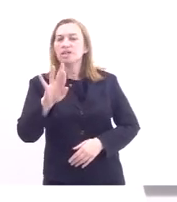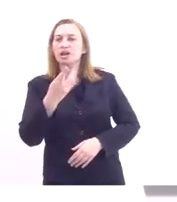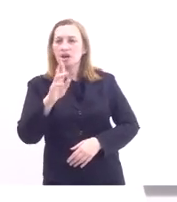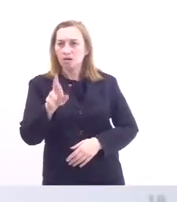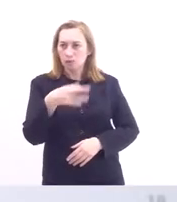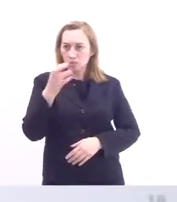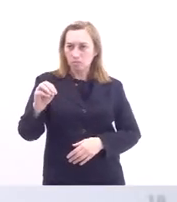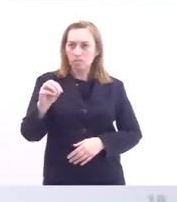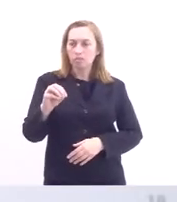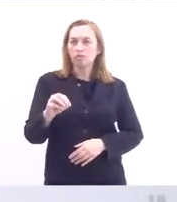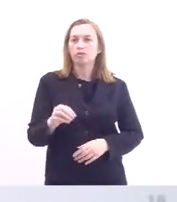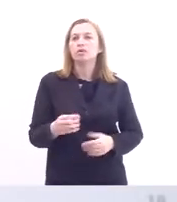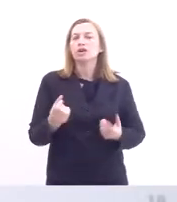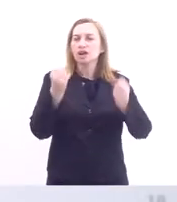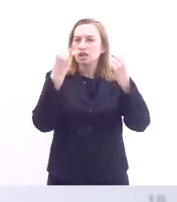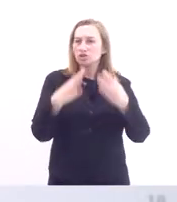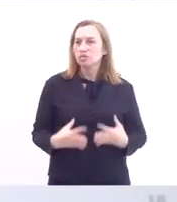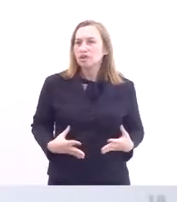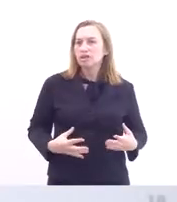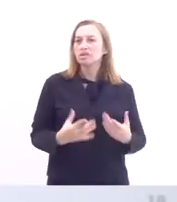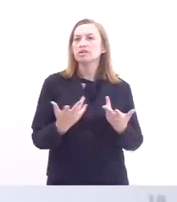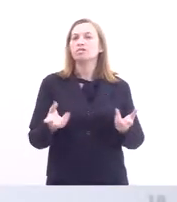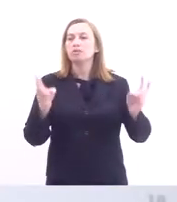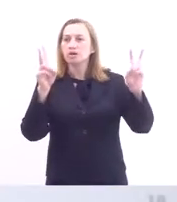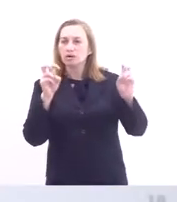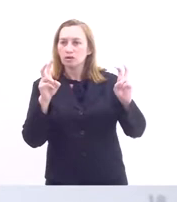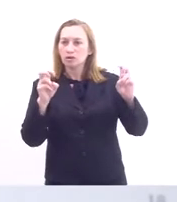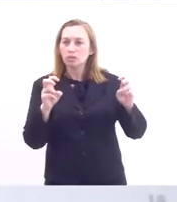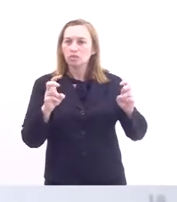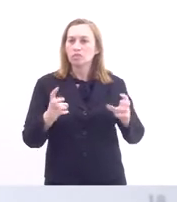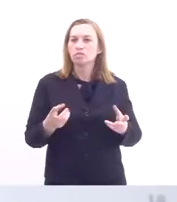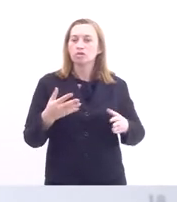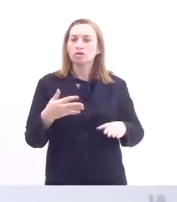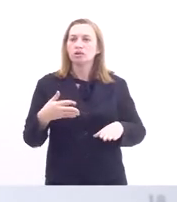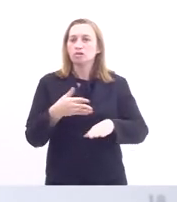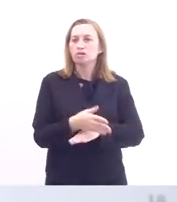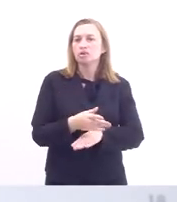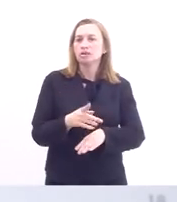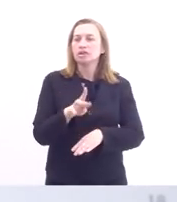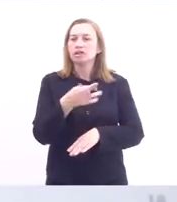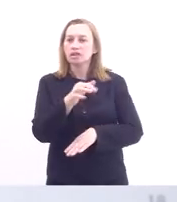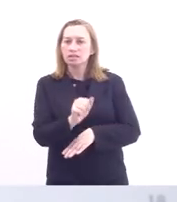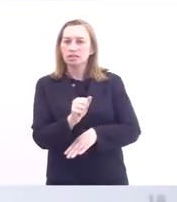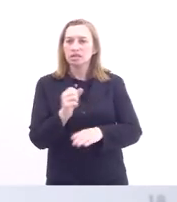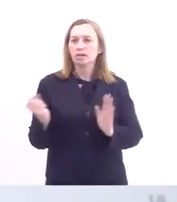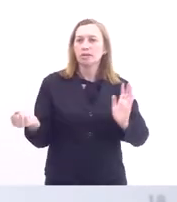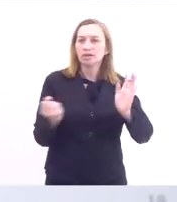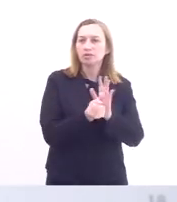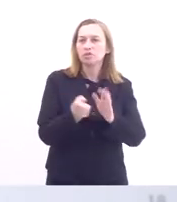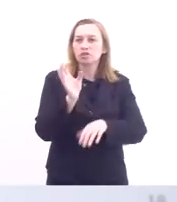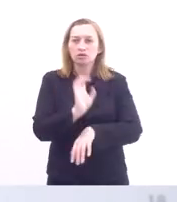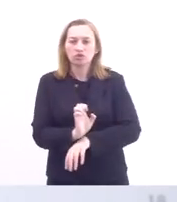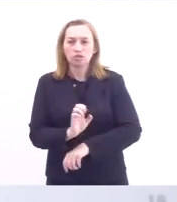E a explicação é principalmente pela questão do alto ingresso de receitas correntes, receitas patrimoniais no